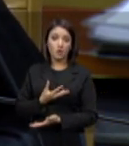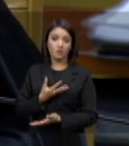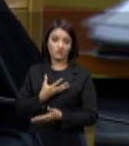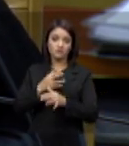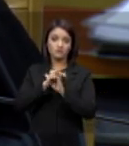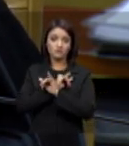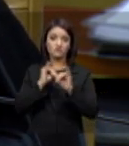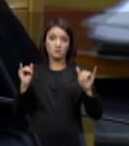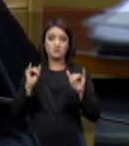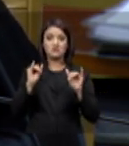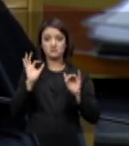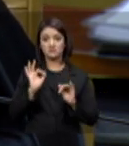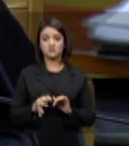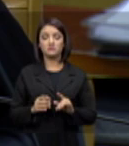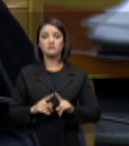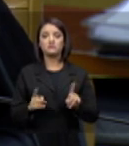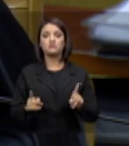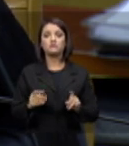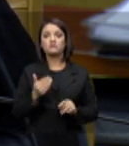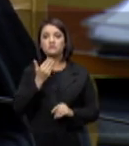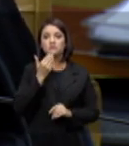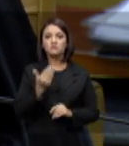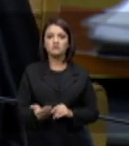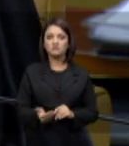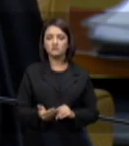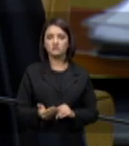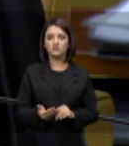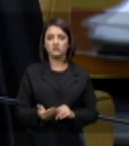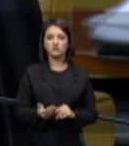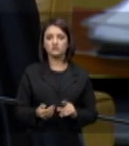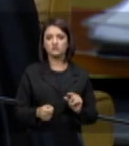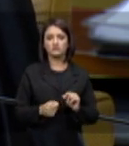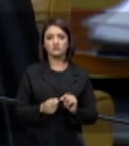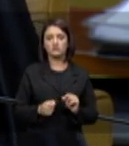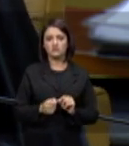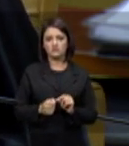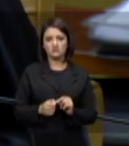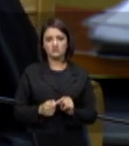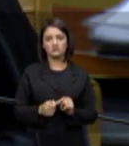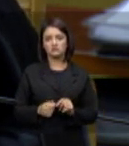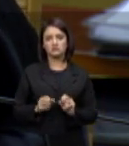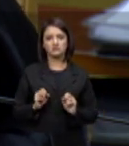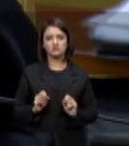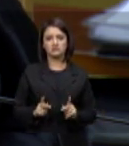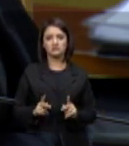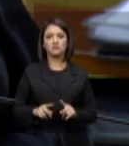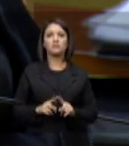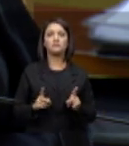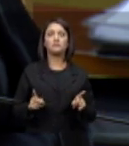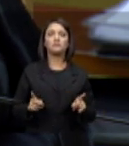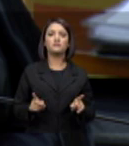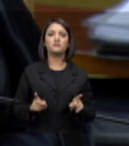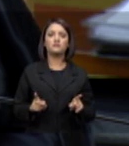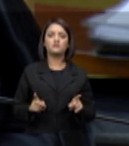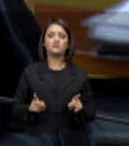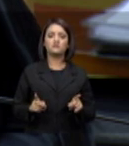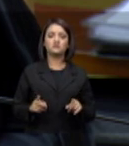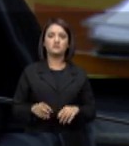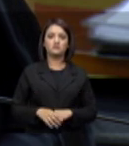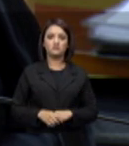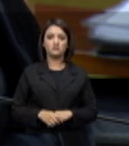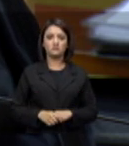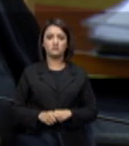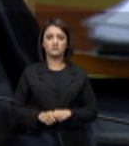ele possa explicitar pedidos ele atualmente incritos também acho que ninguém discute de modo que eu não iria